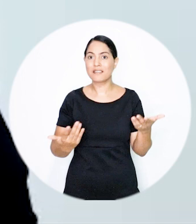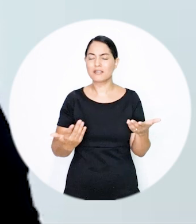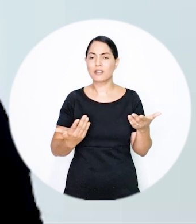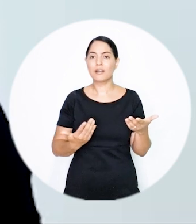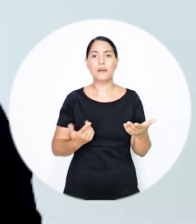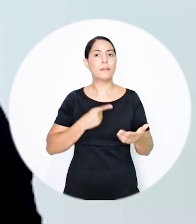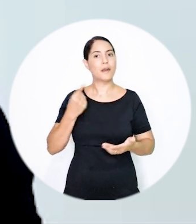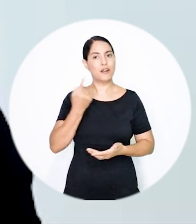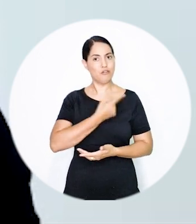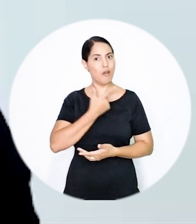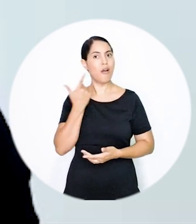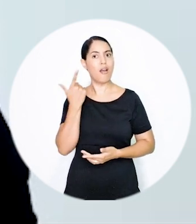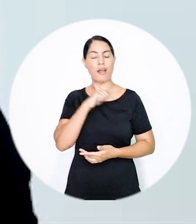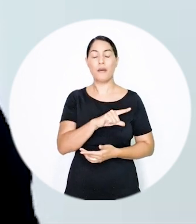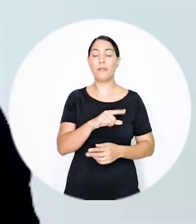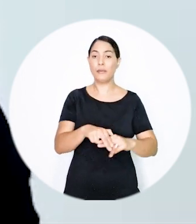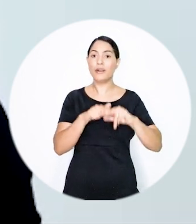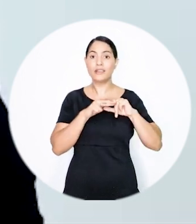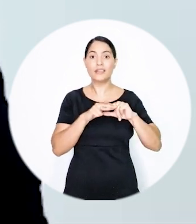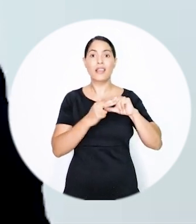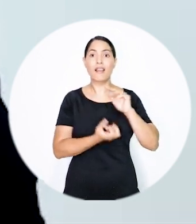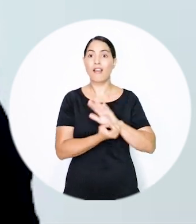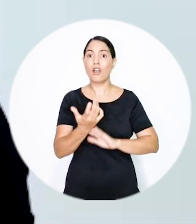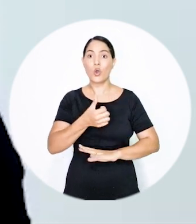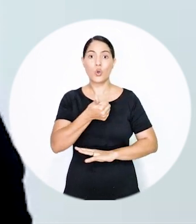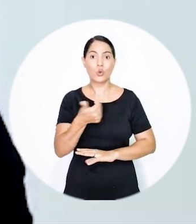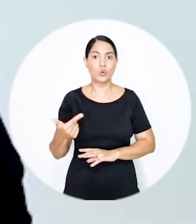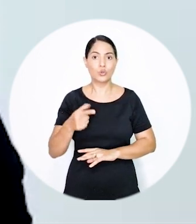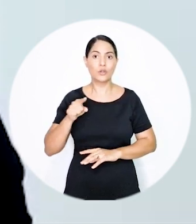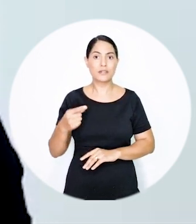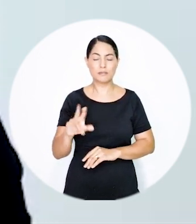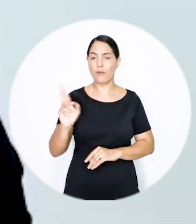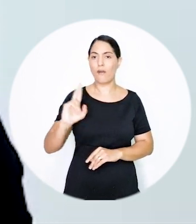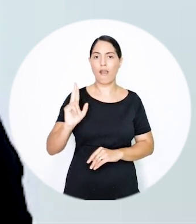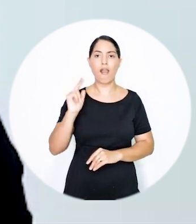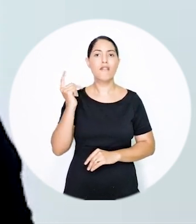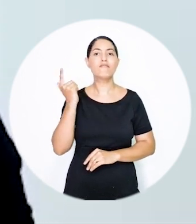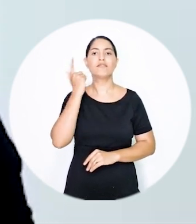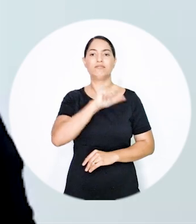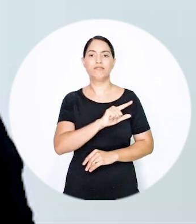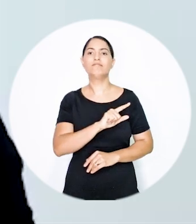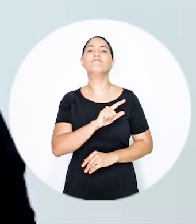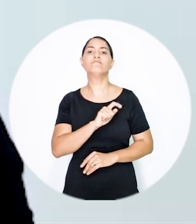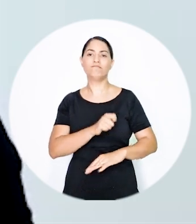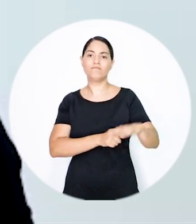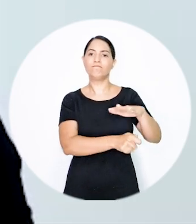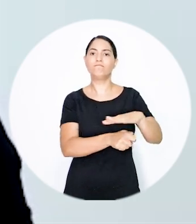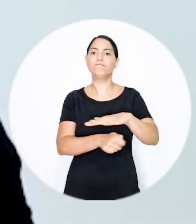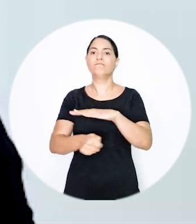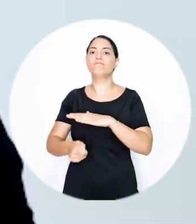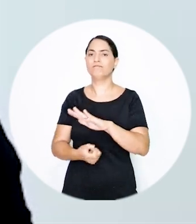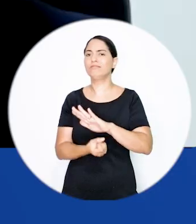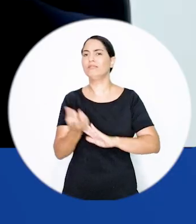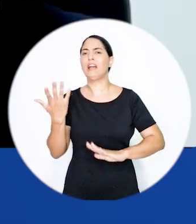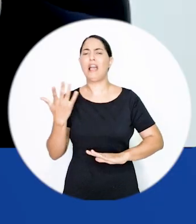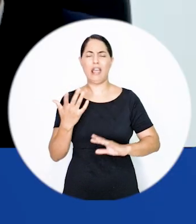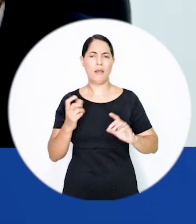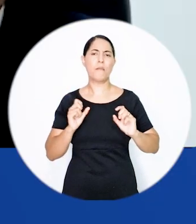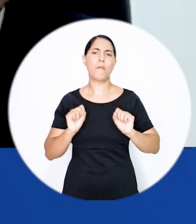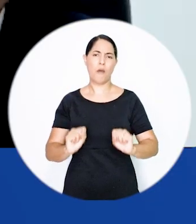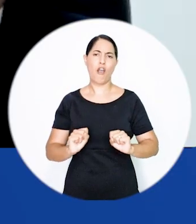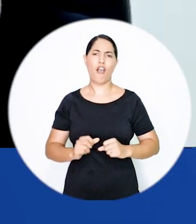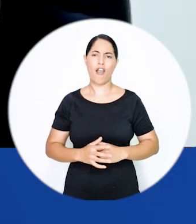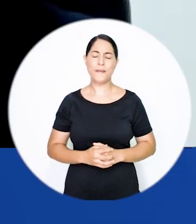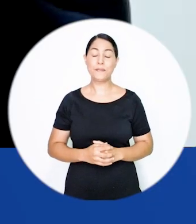o que pode não parecer muito, mas para a gente é bastante coisa, a gente consegue fazer muita coisa com R$12 mil.